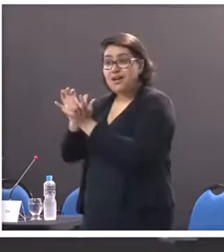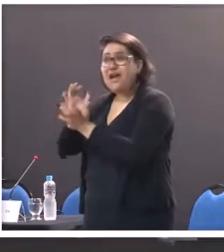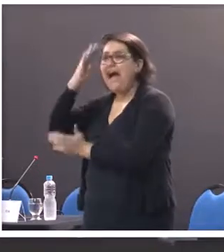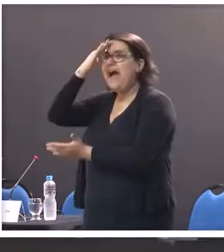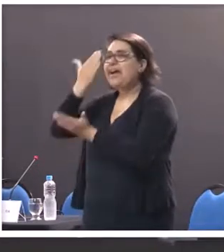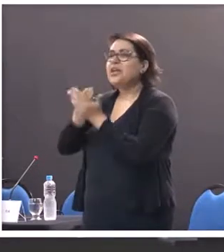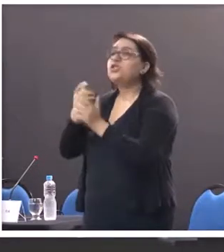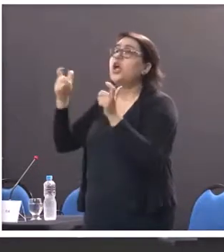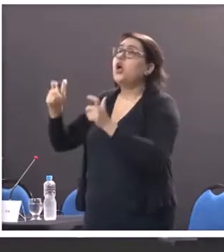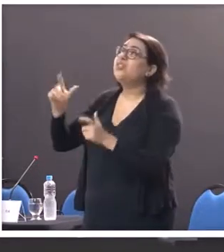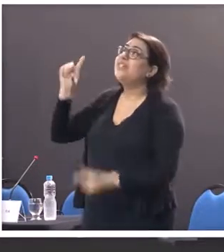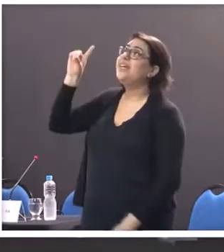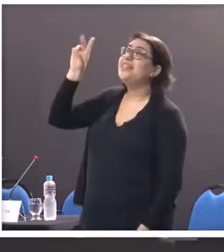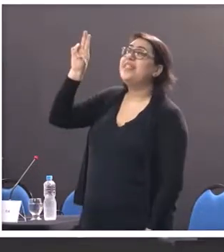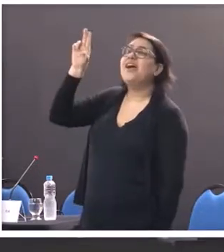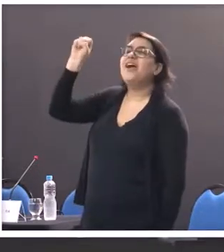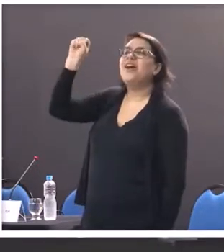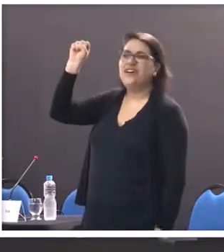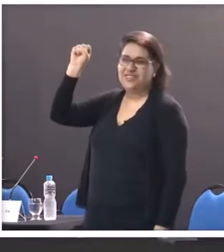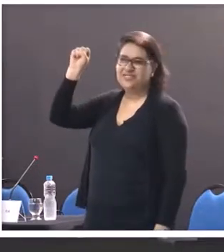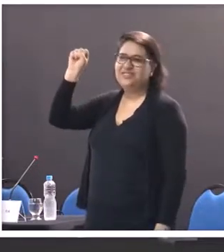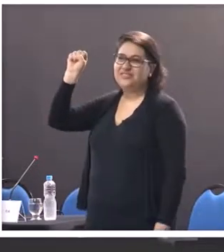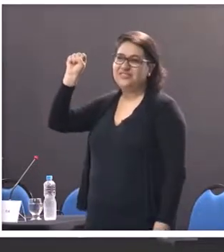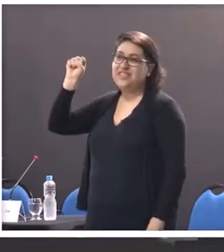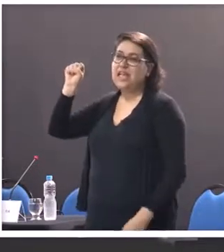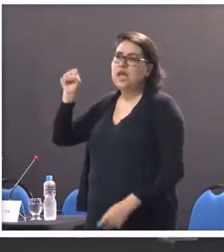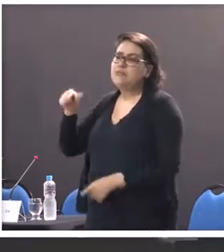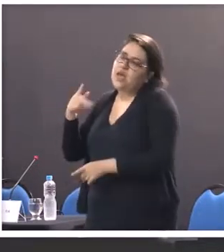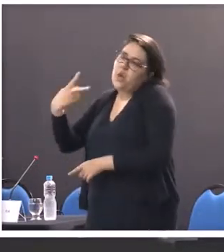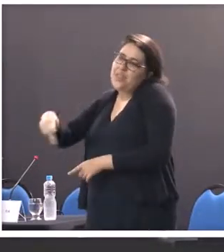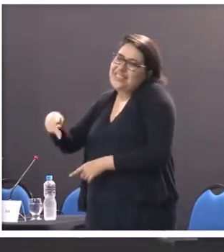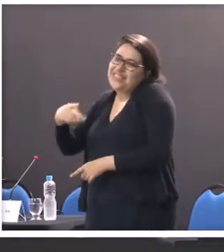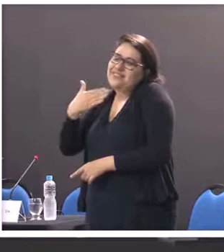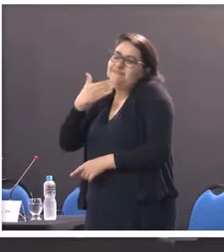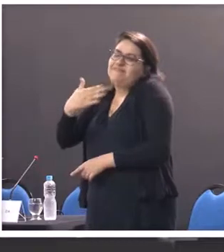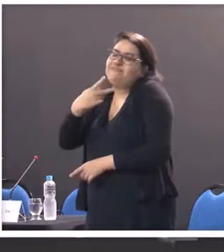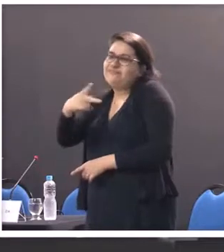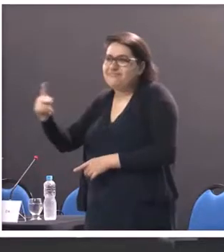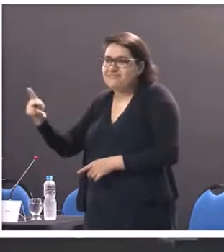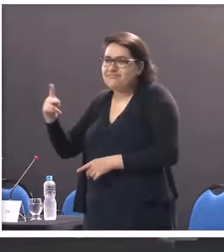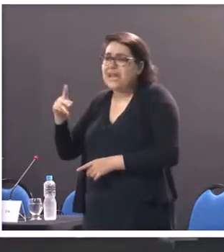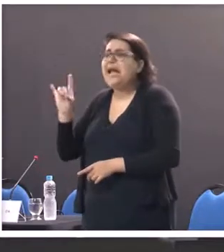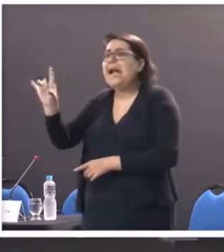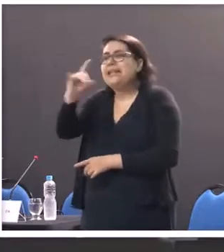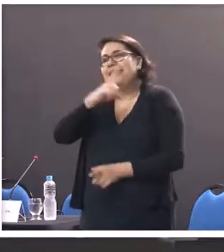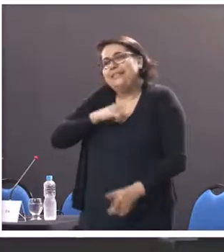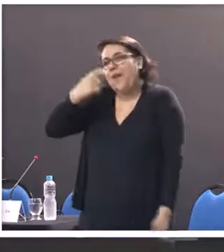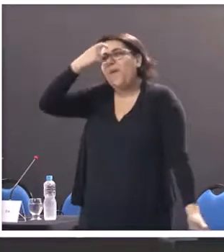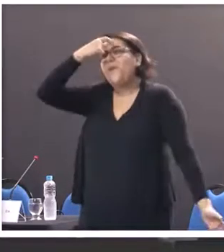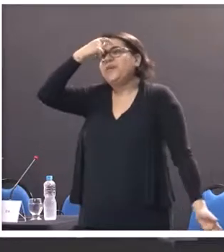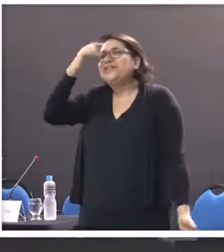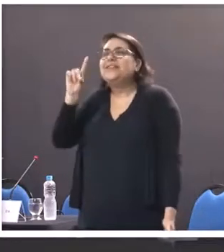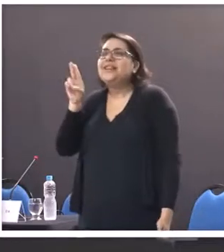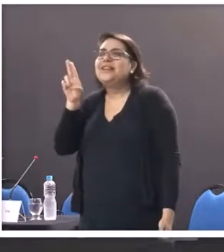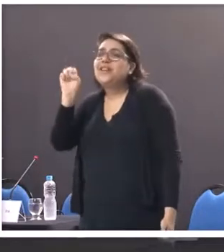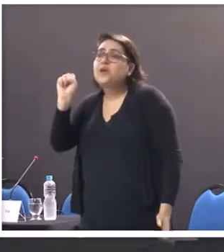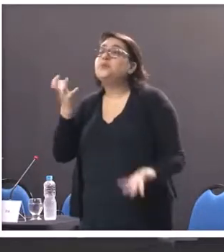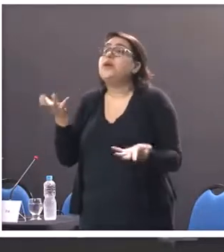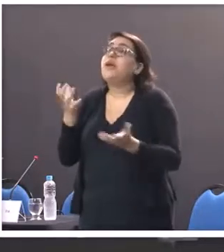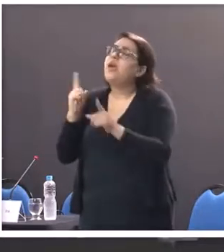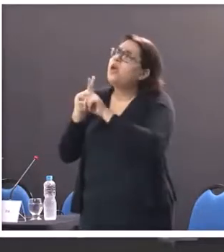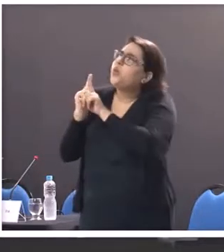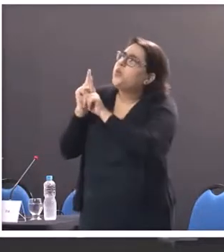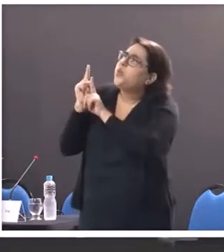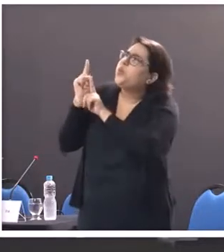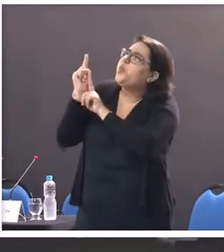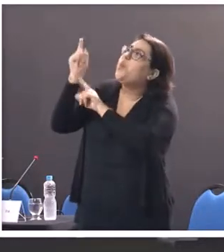Deus, o que seria Deus para eles, e aí cada um tem a sua consciência de Deus. Eles queriam chegar até onde